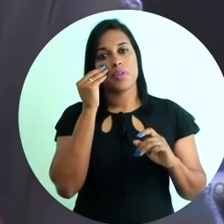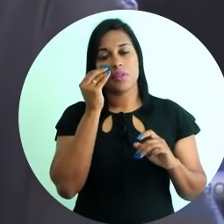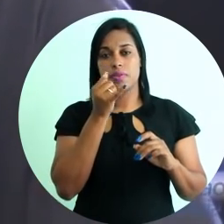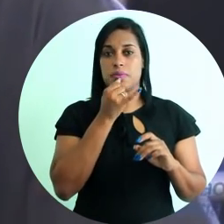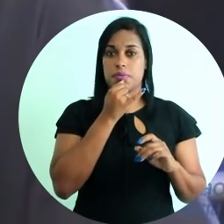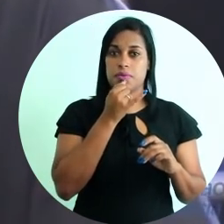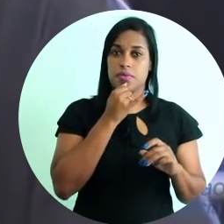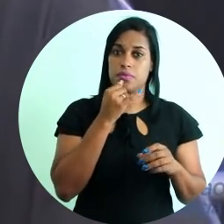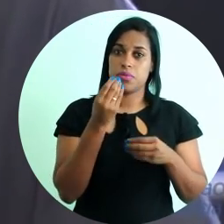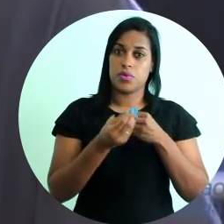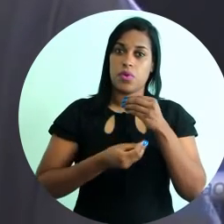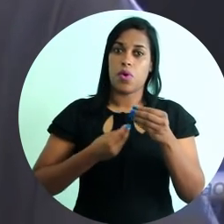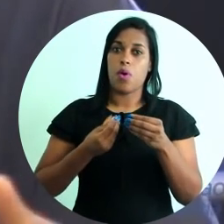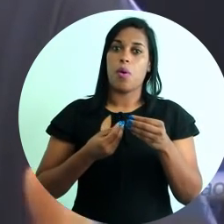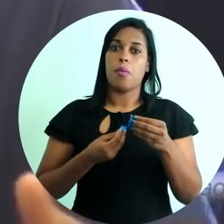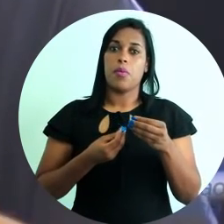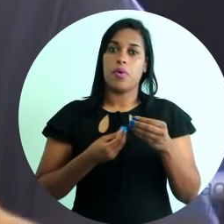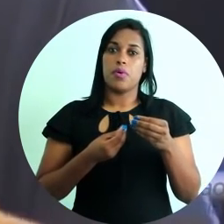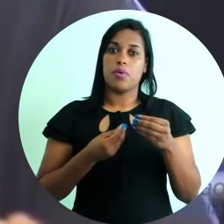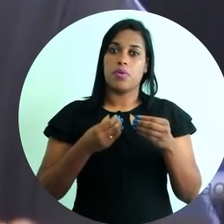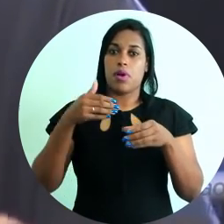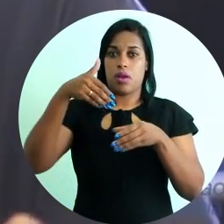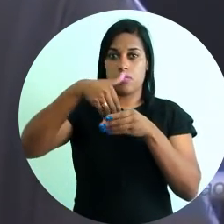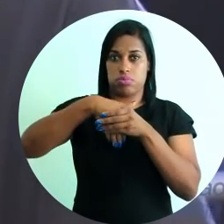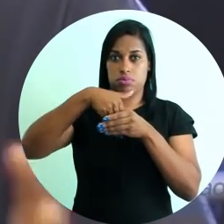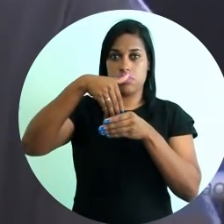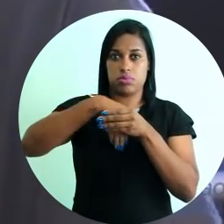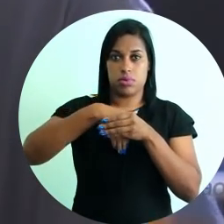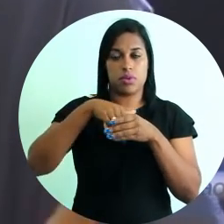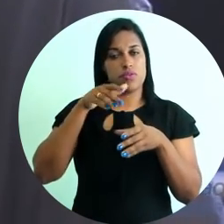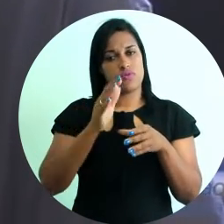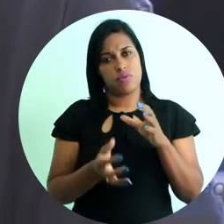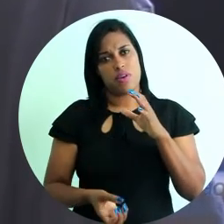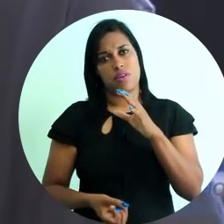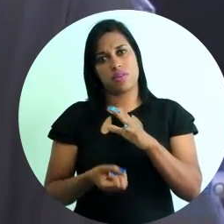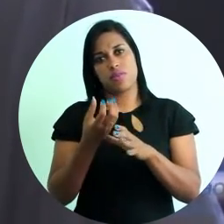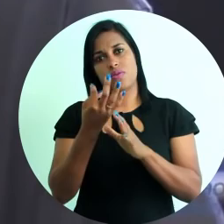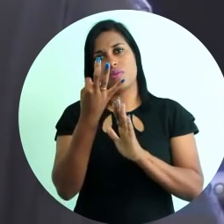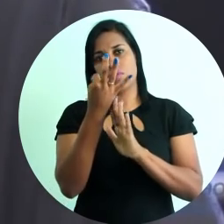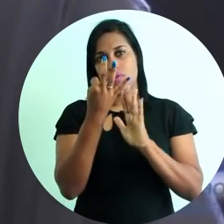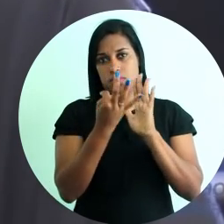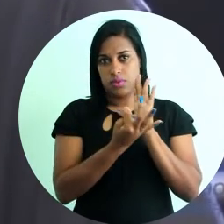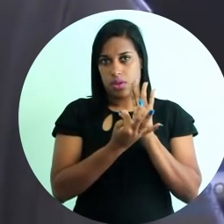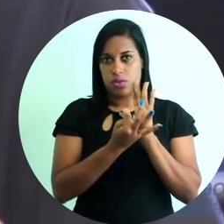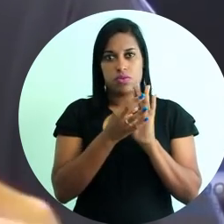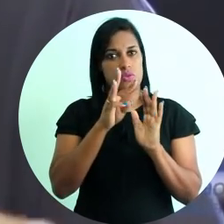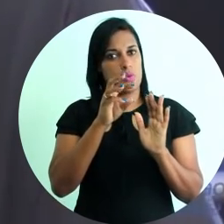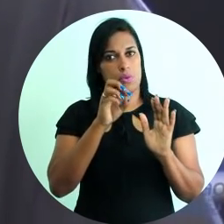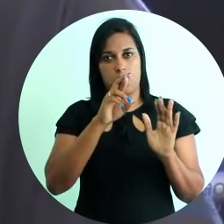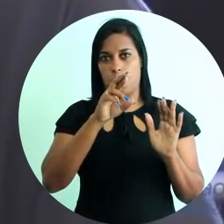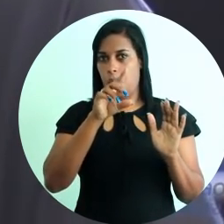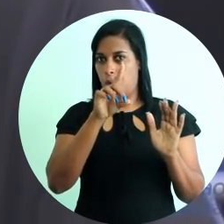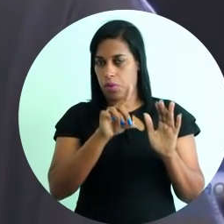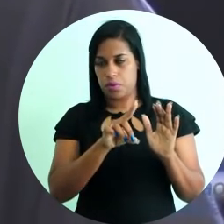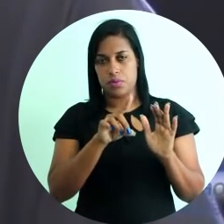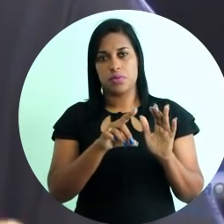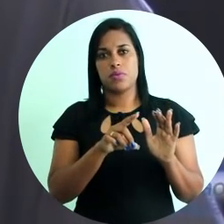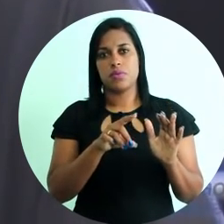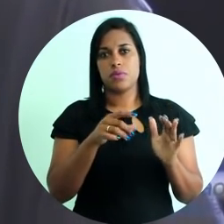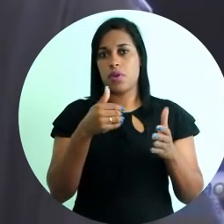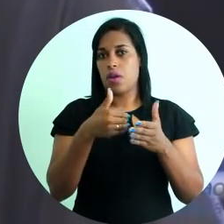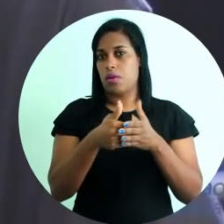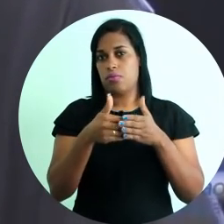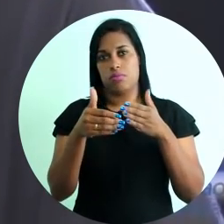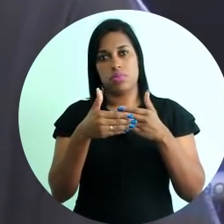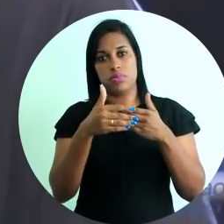exemplo, de compactar arquivos. Você já deve ter criado, por exemplo, um texto no Word ou em algum